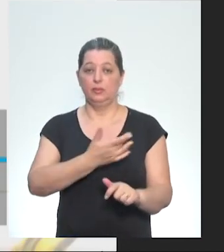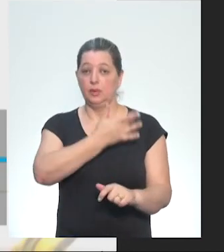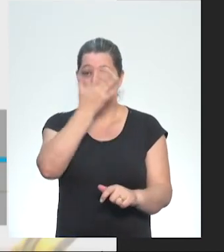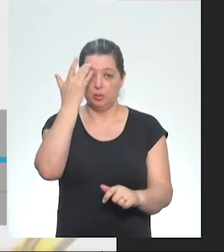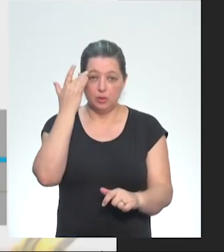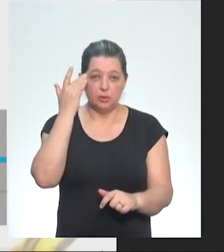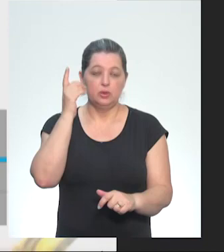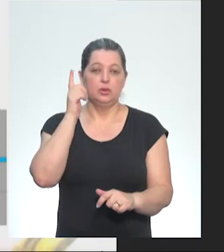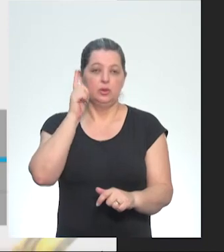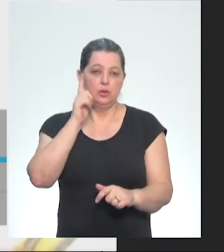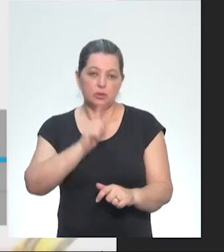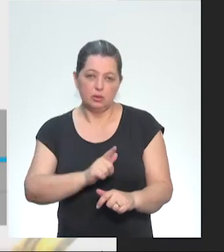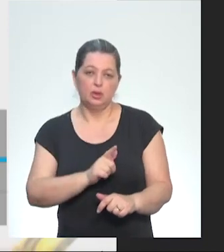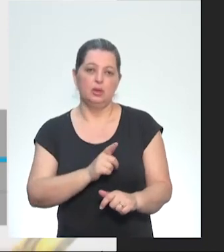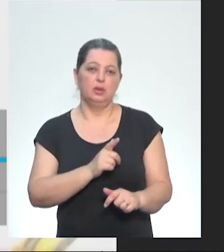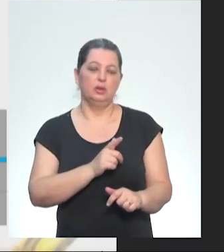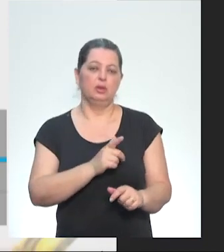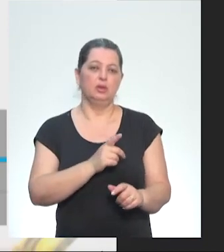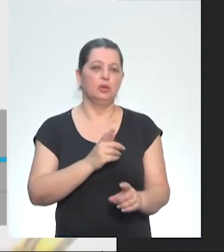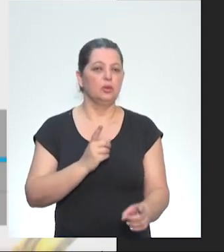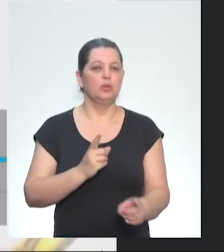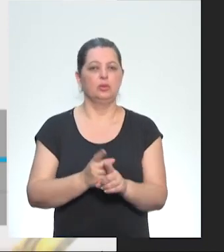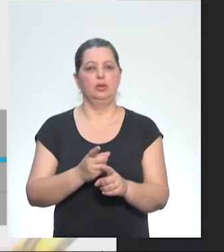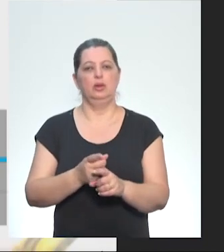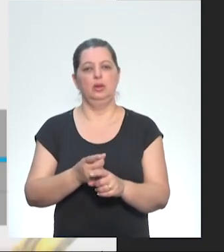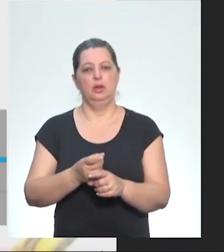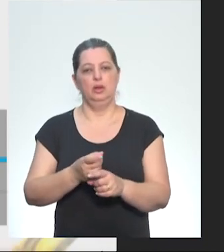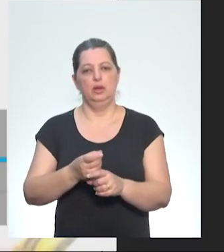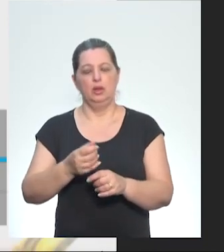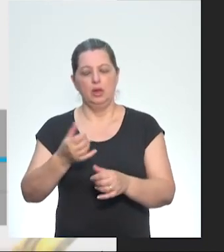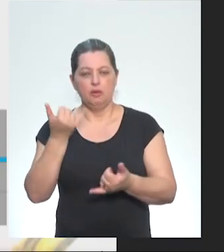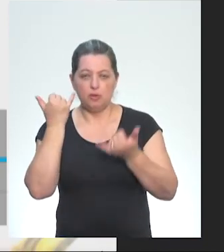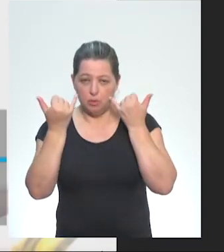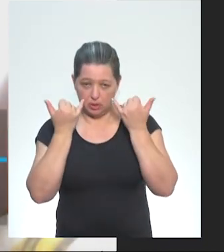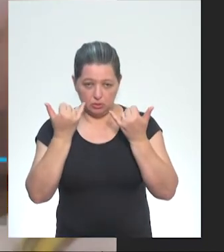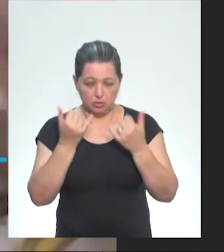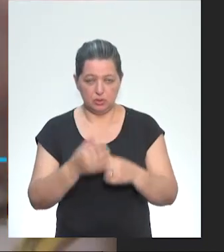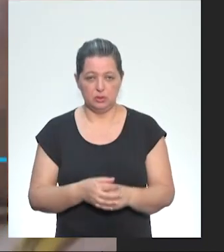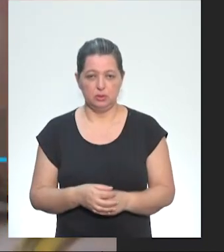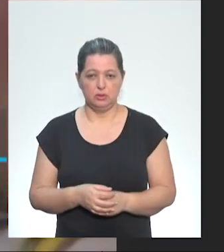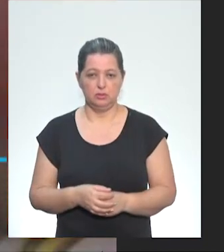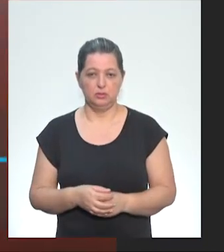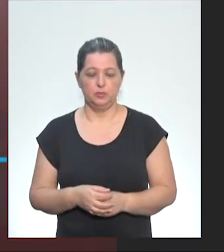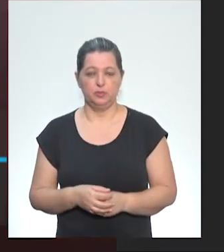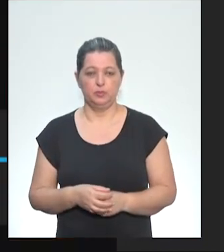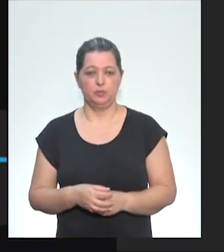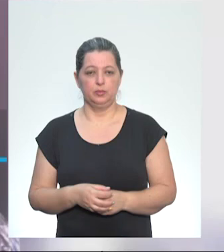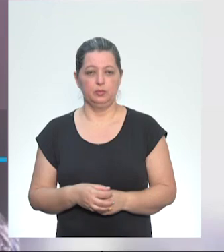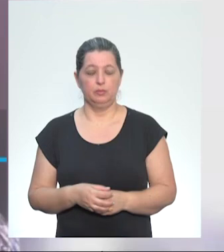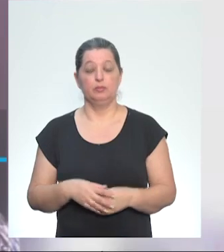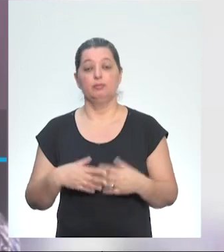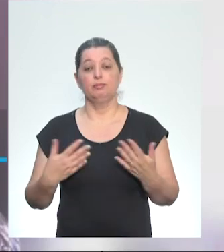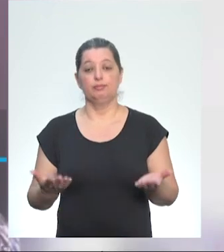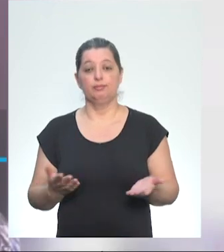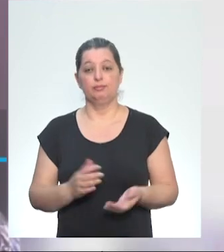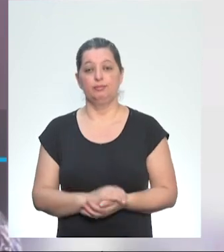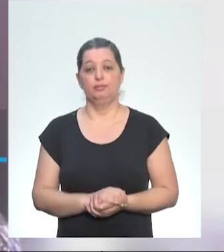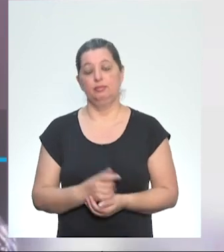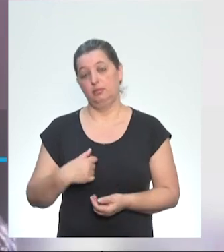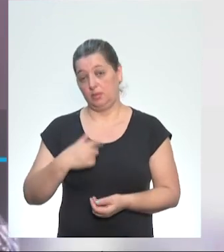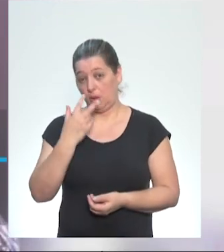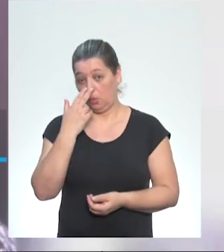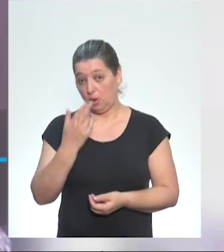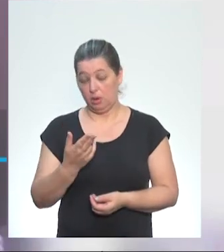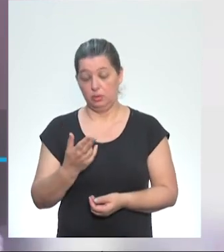mais informações para entender um pouco mais sobre esses povos. Bom, Eu